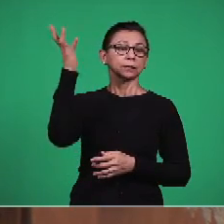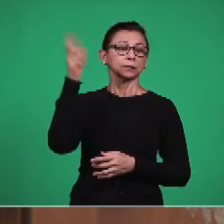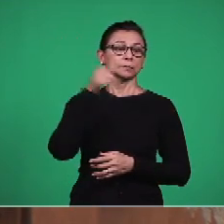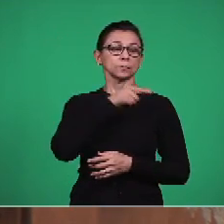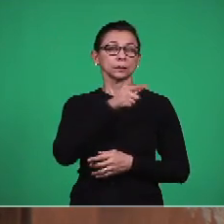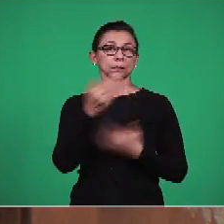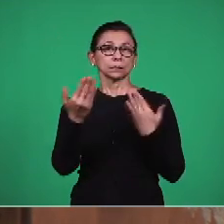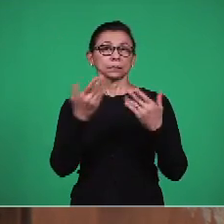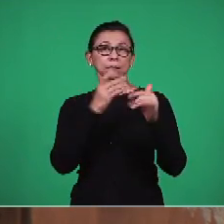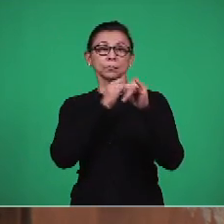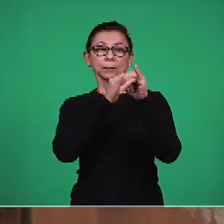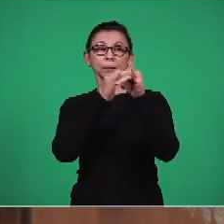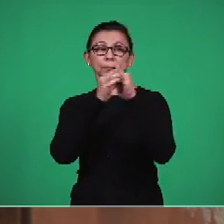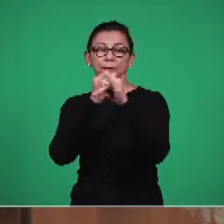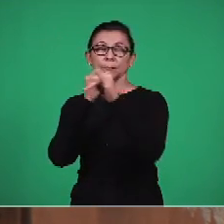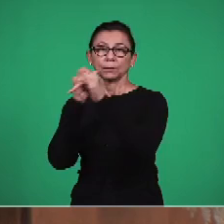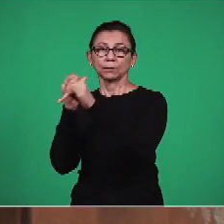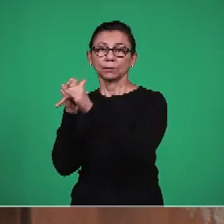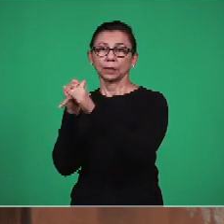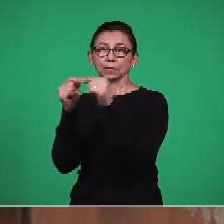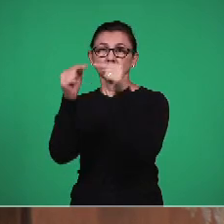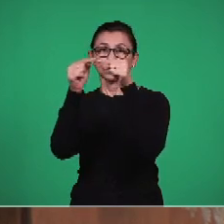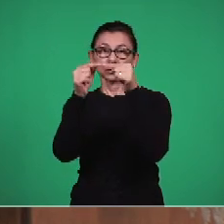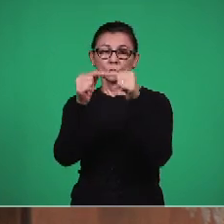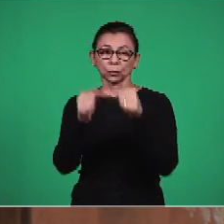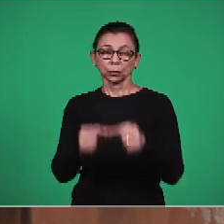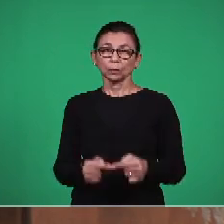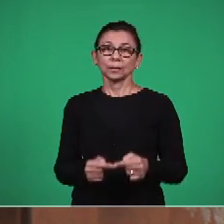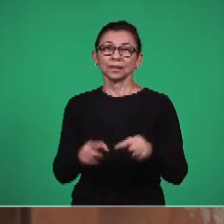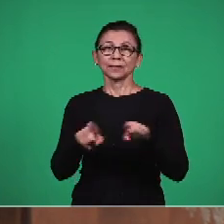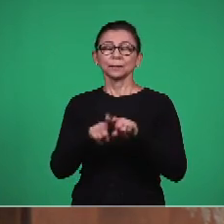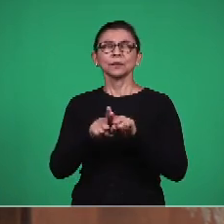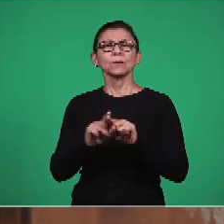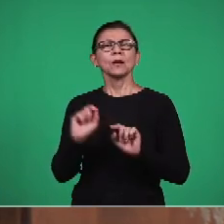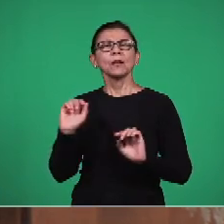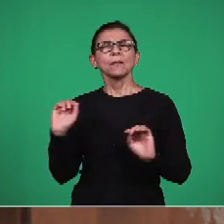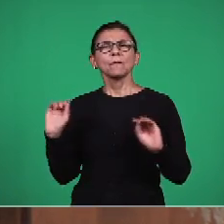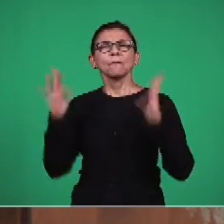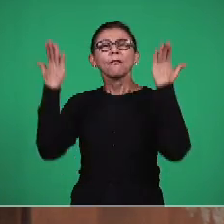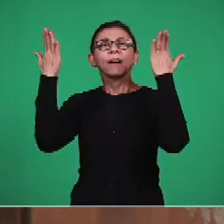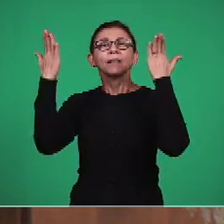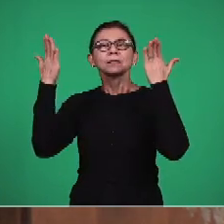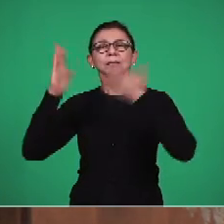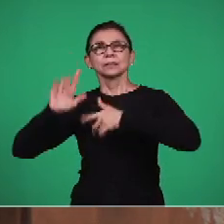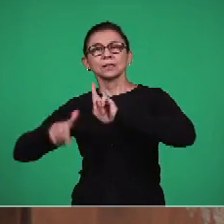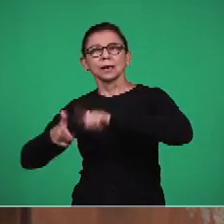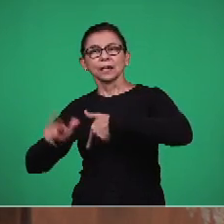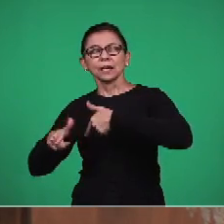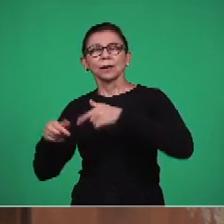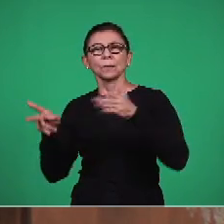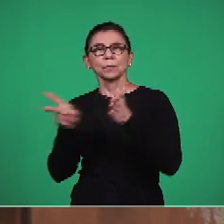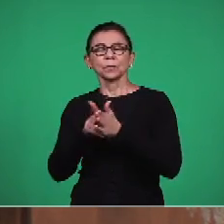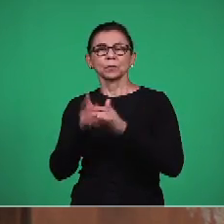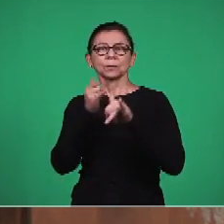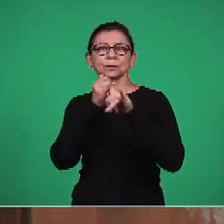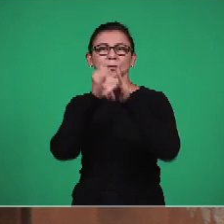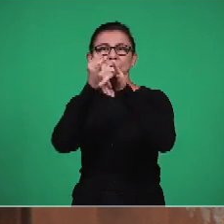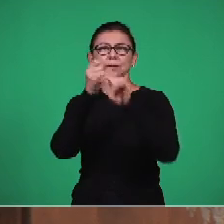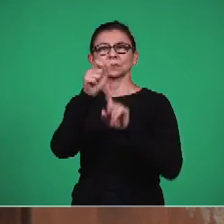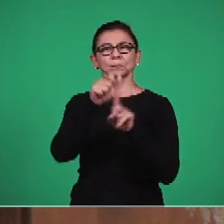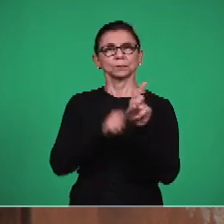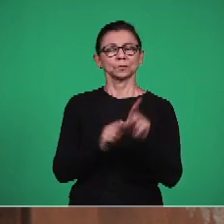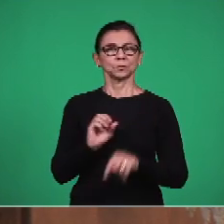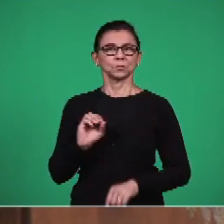os toques das trombetas aqui com a festa das trombetas lá em Israel, que é no mês de outubro. E nós vamos